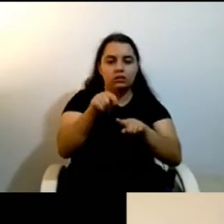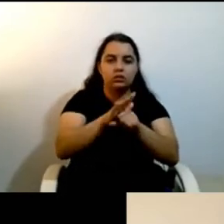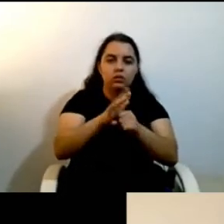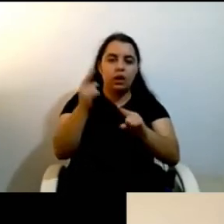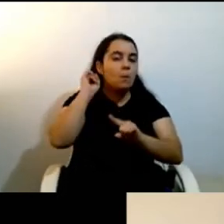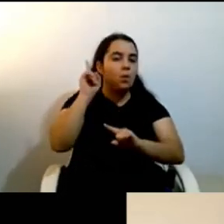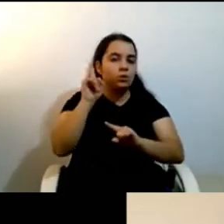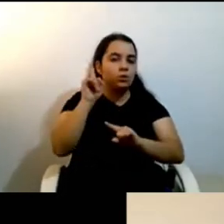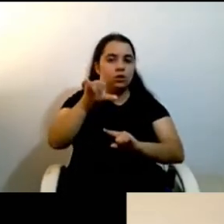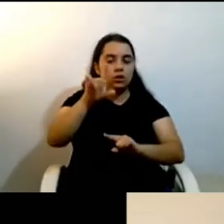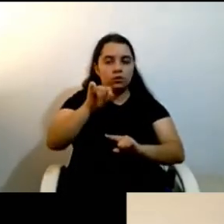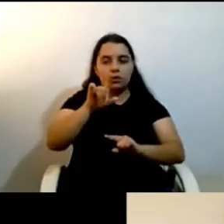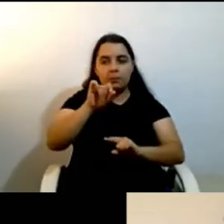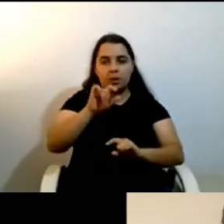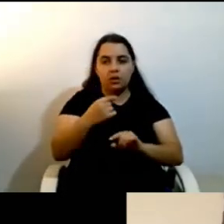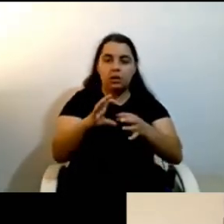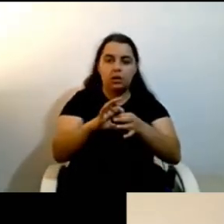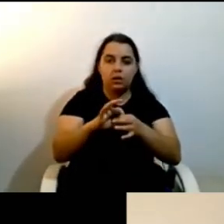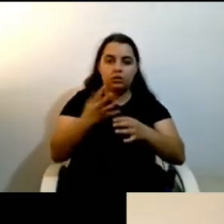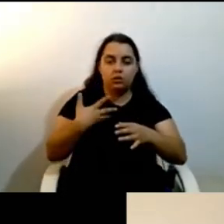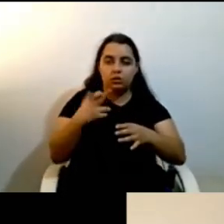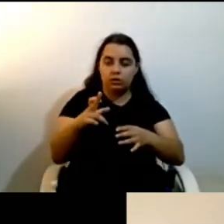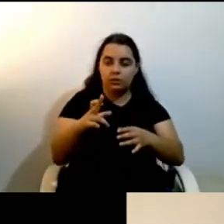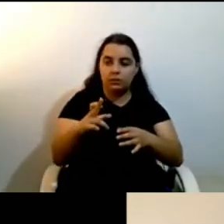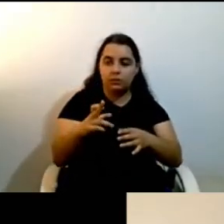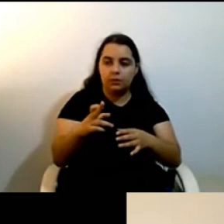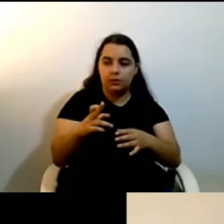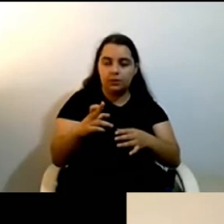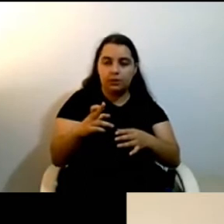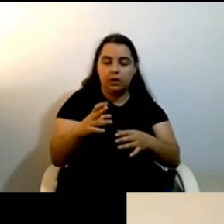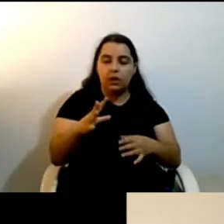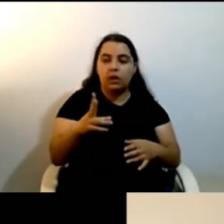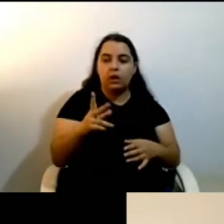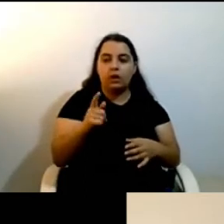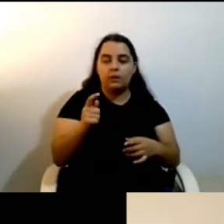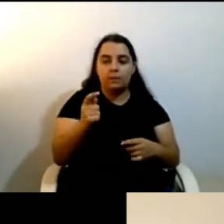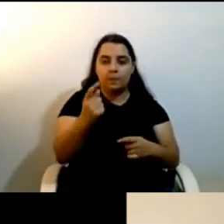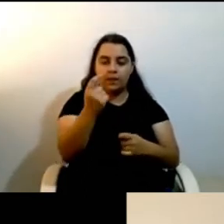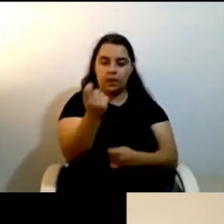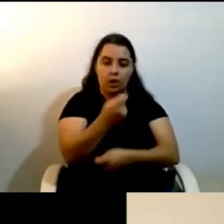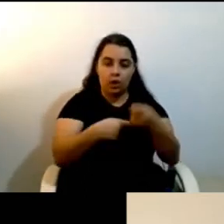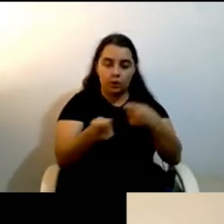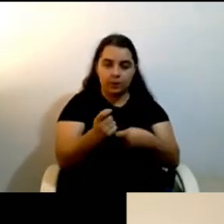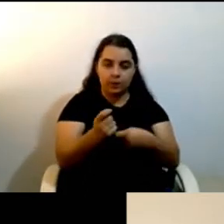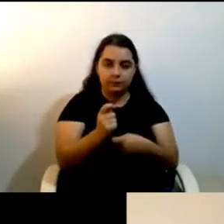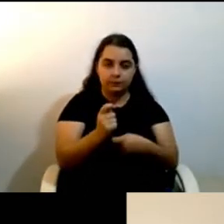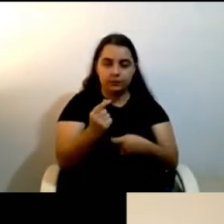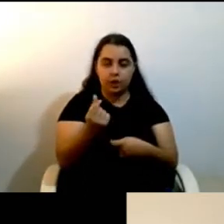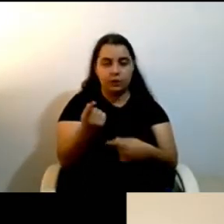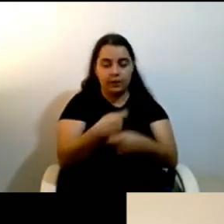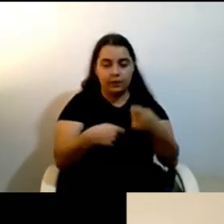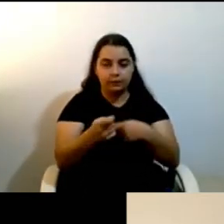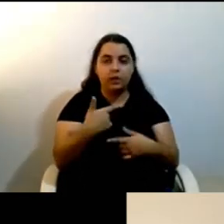doutoramento em economia, e mais não digo porque acho que não interessa aqui para esta situação, e portanto eu